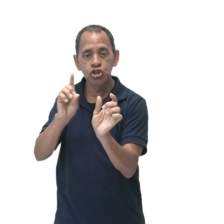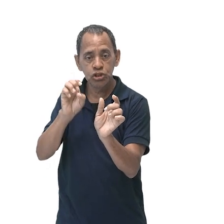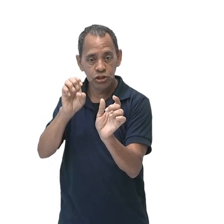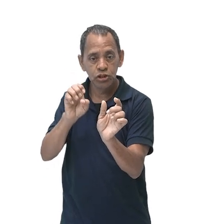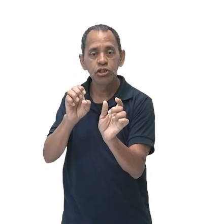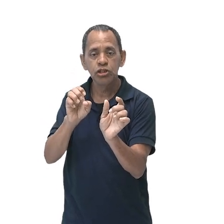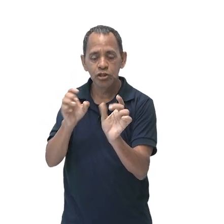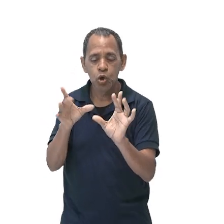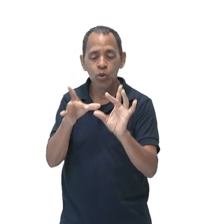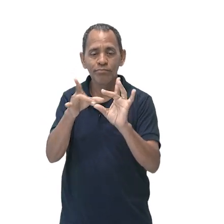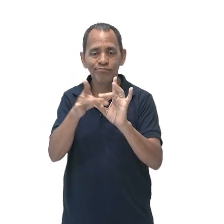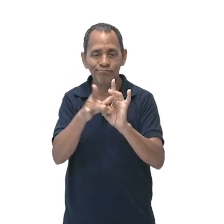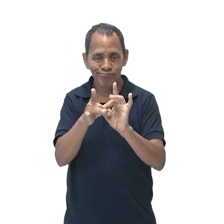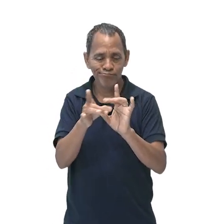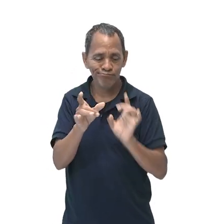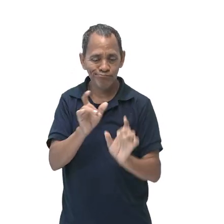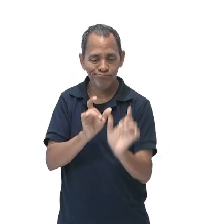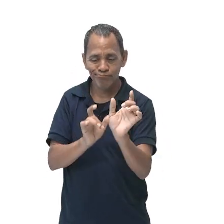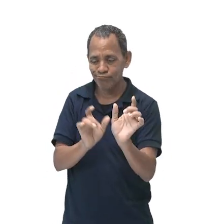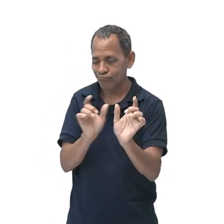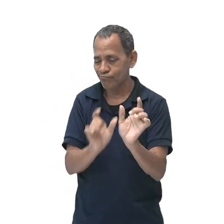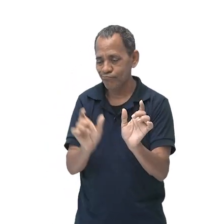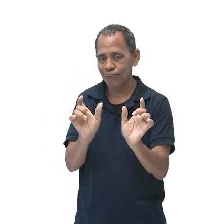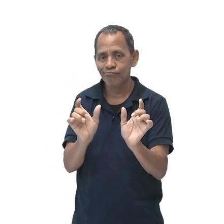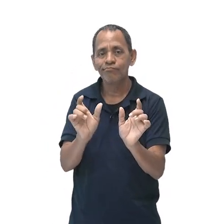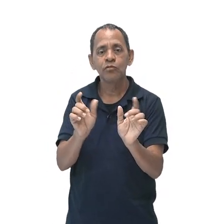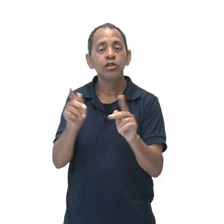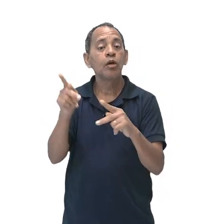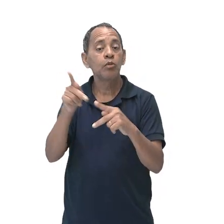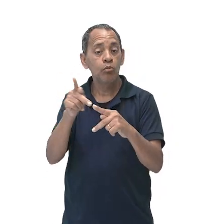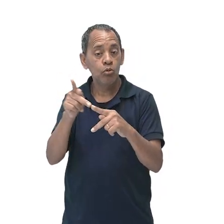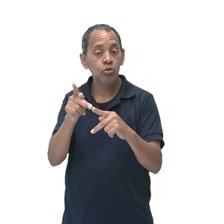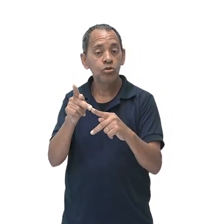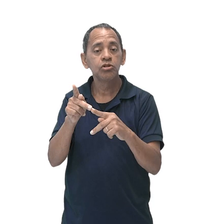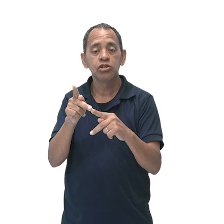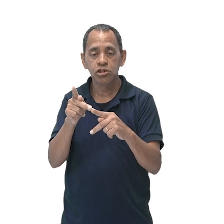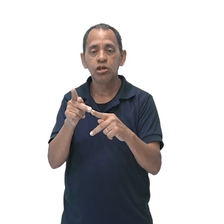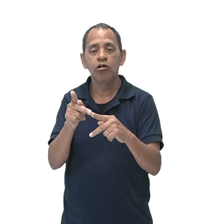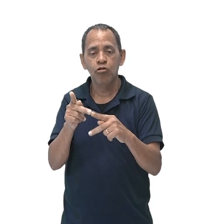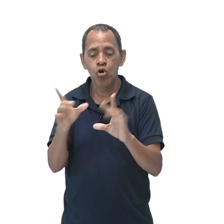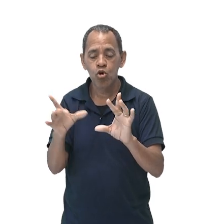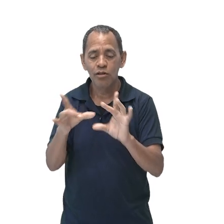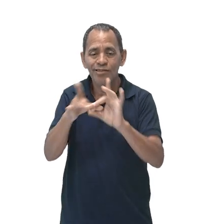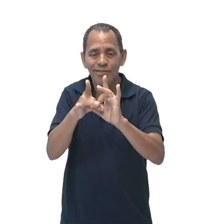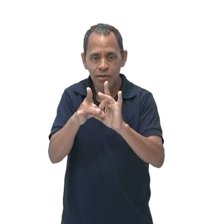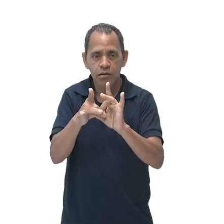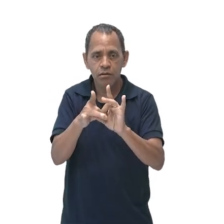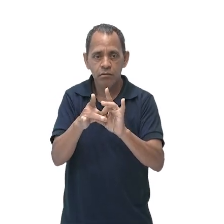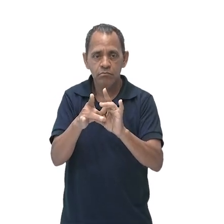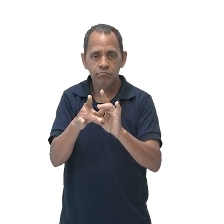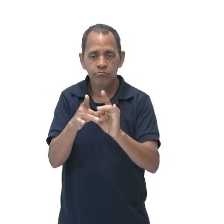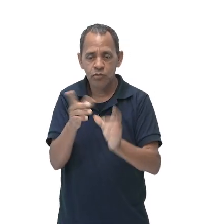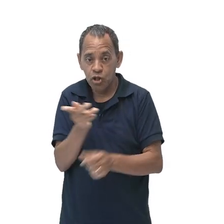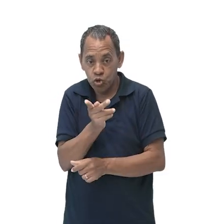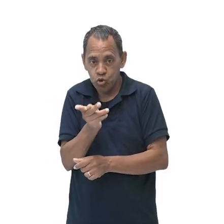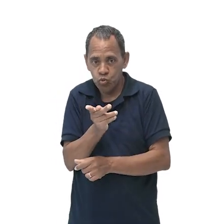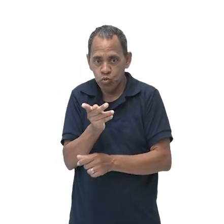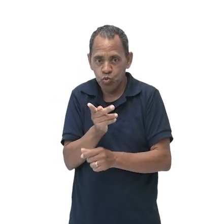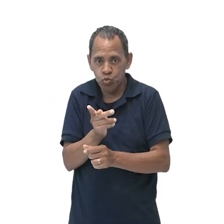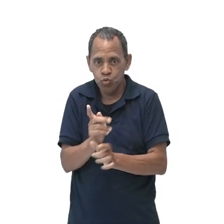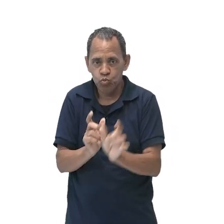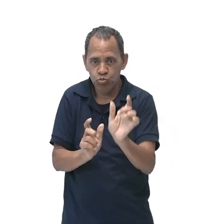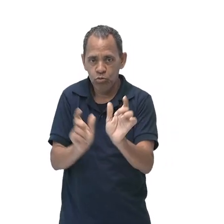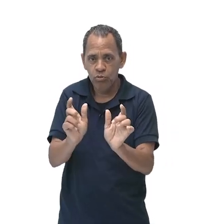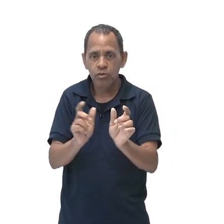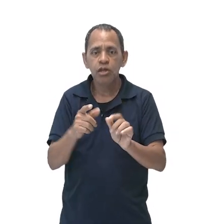duas palavras. E observem que essas duas palavras também possuem a sua função. Que tipo de palavras